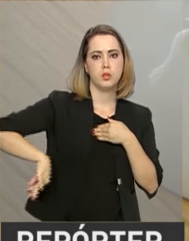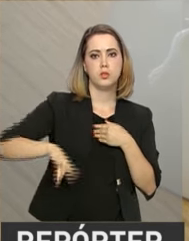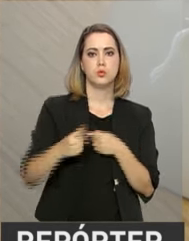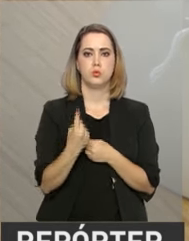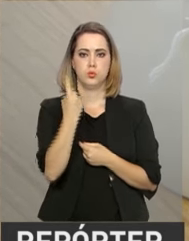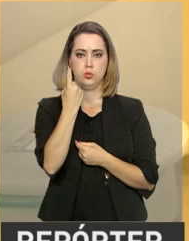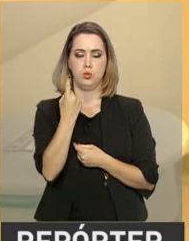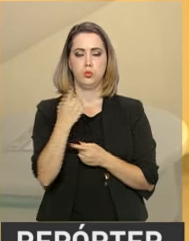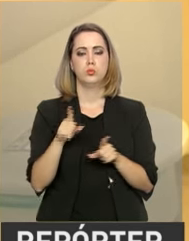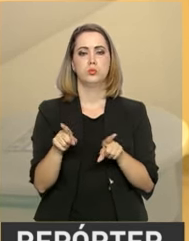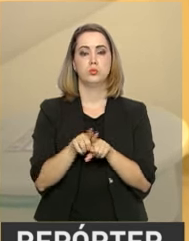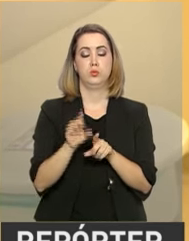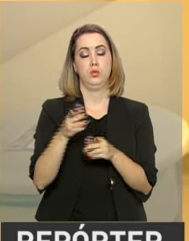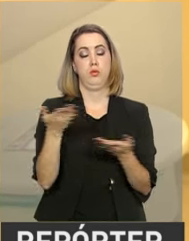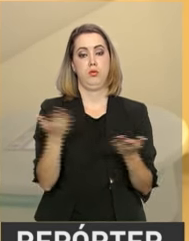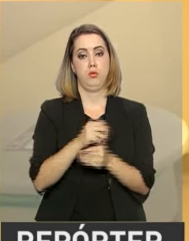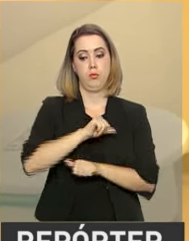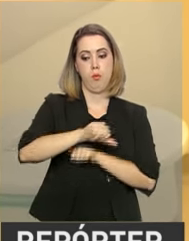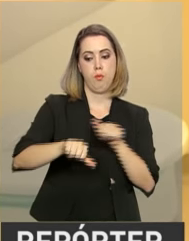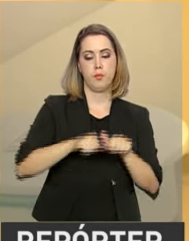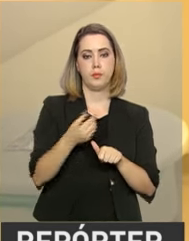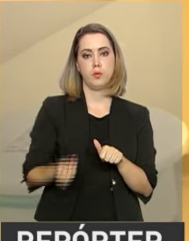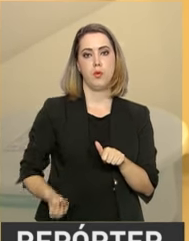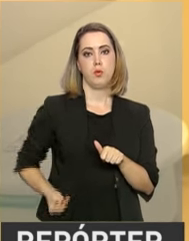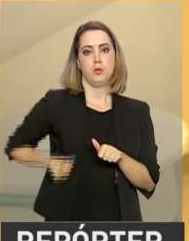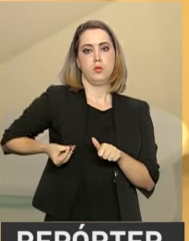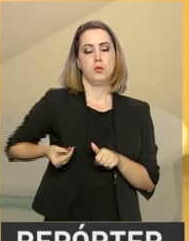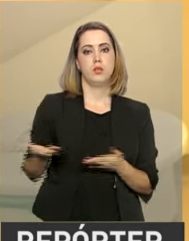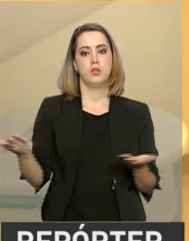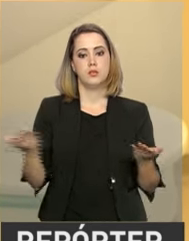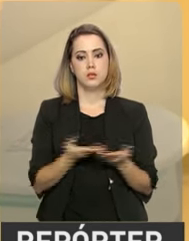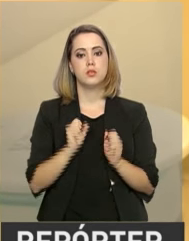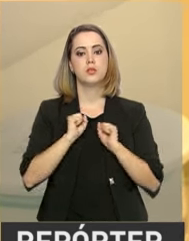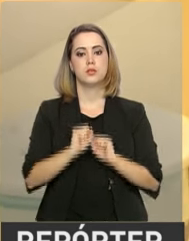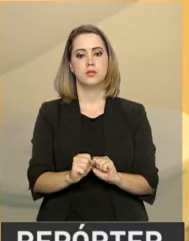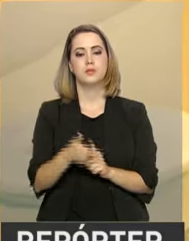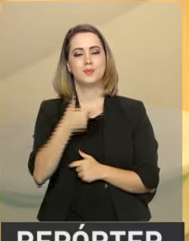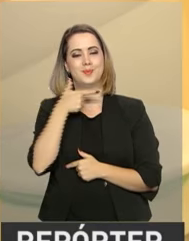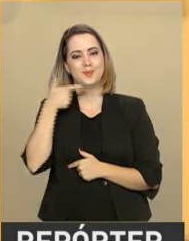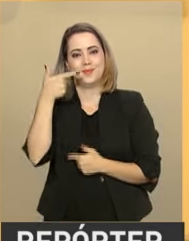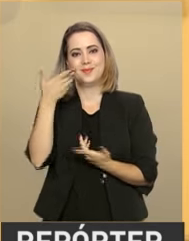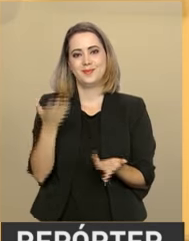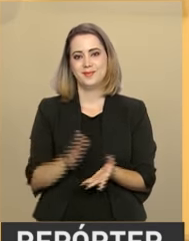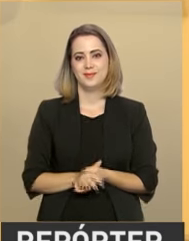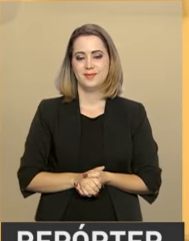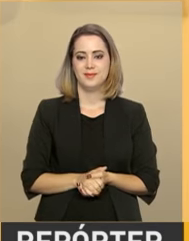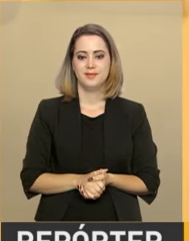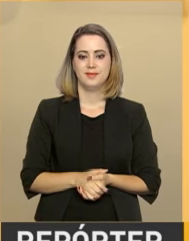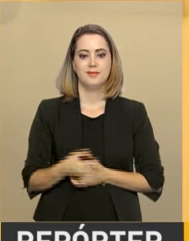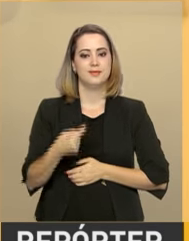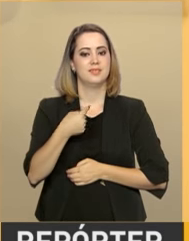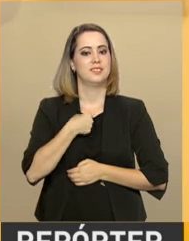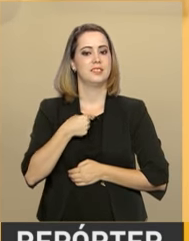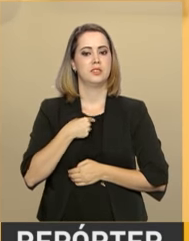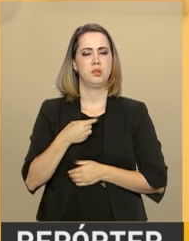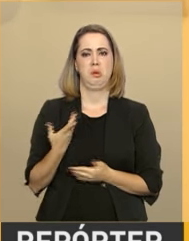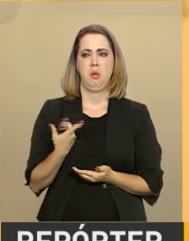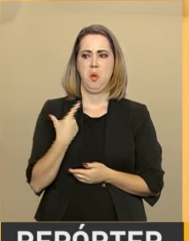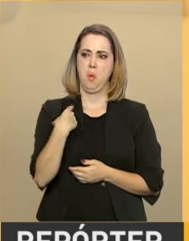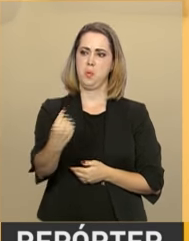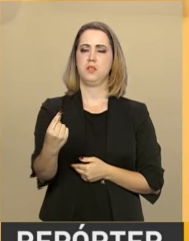fazer a reconstrução depois de tanto tempo se escondendo Ela agora está sorrindo à toa eu praticamente quase nem